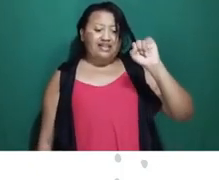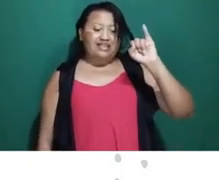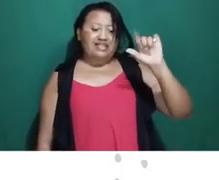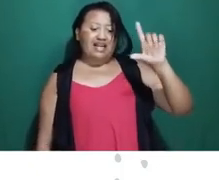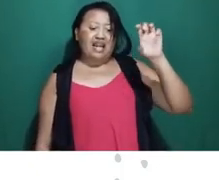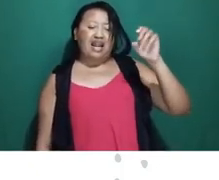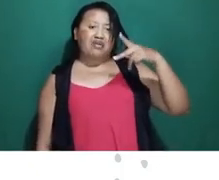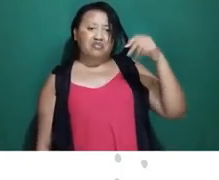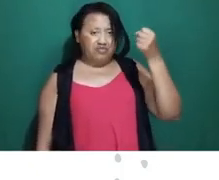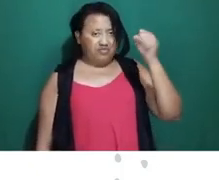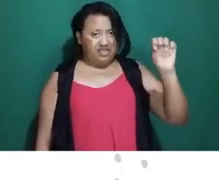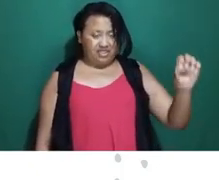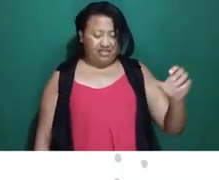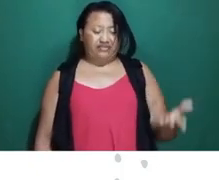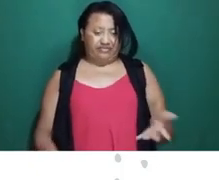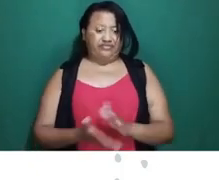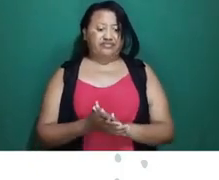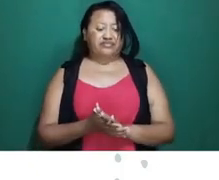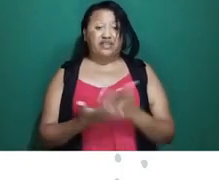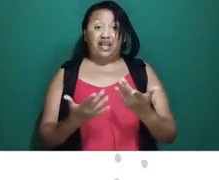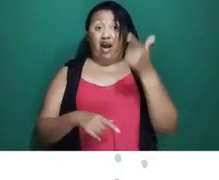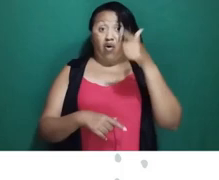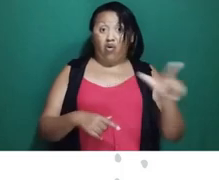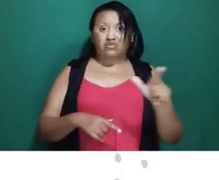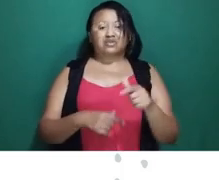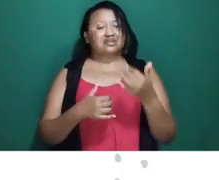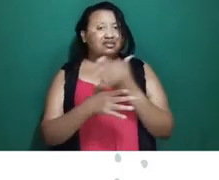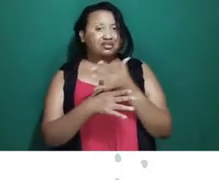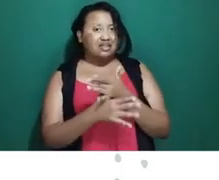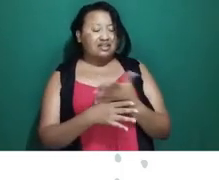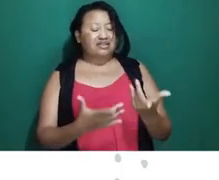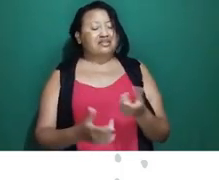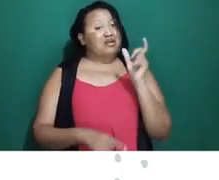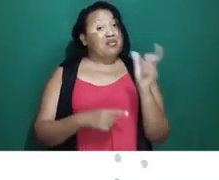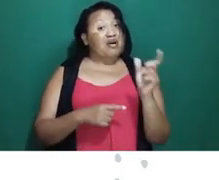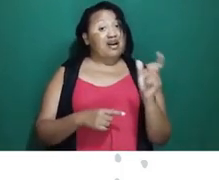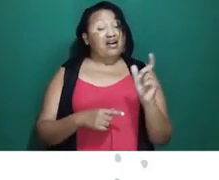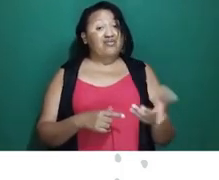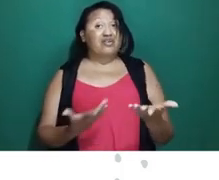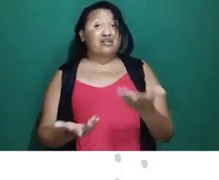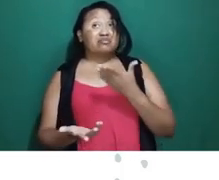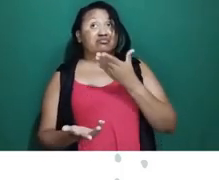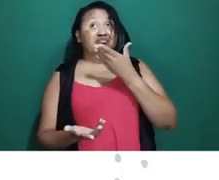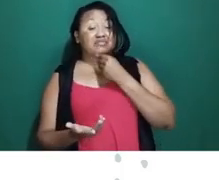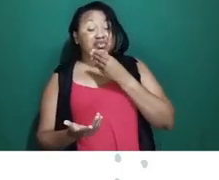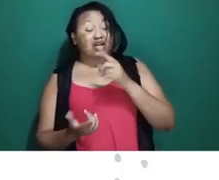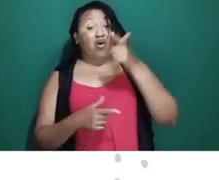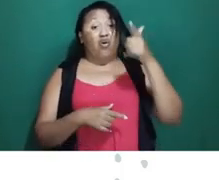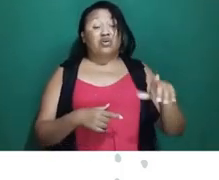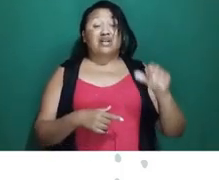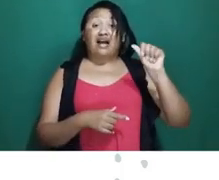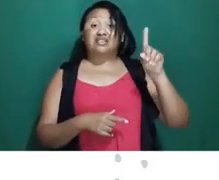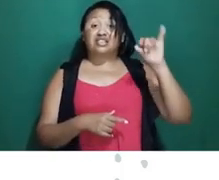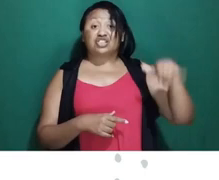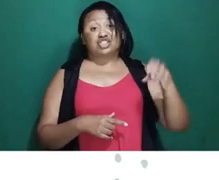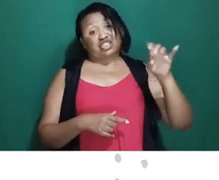né era outra Gramado né Gramado palavra masculina no substantivo masculino outra um adjetivo feminino